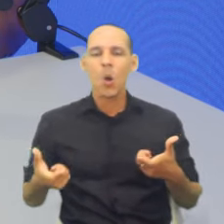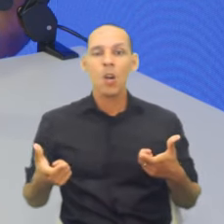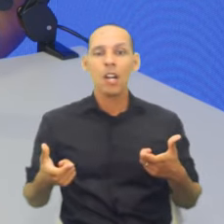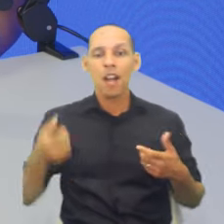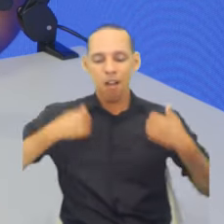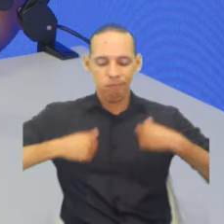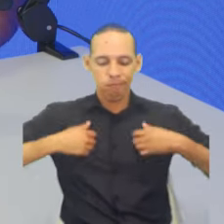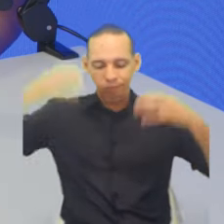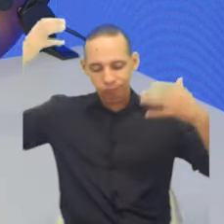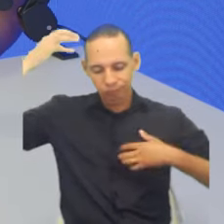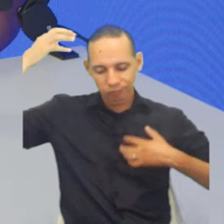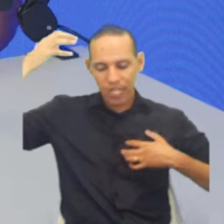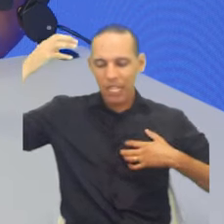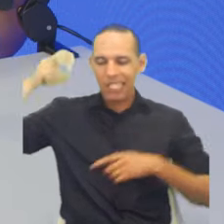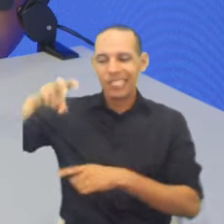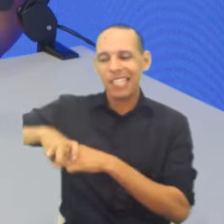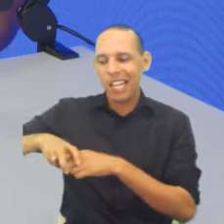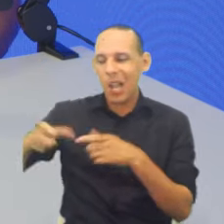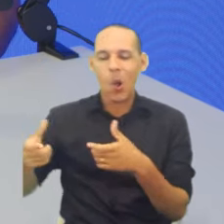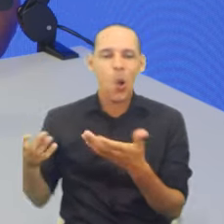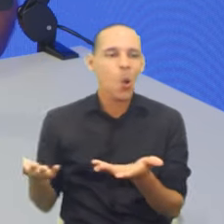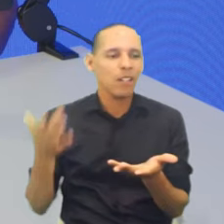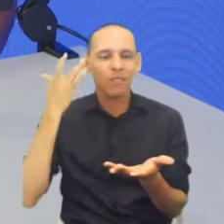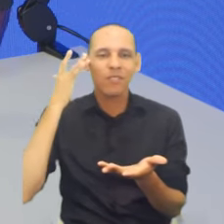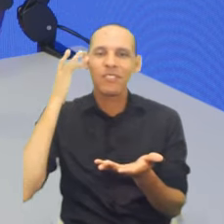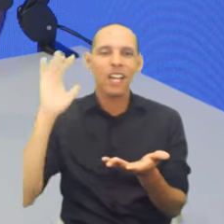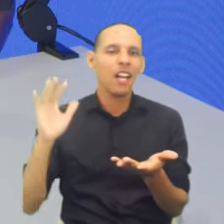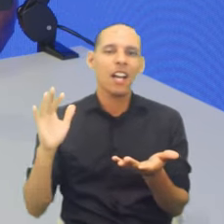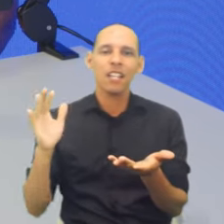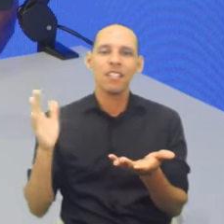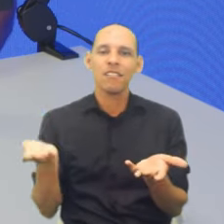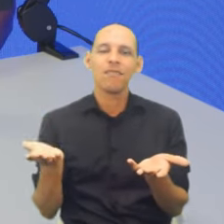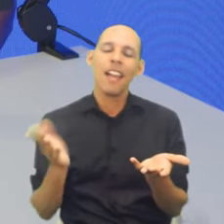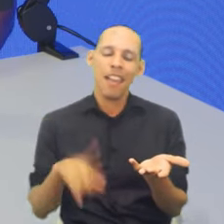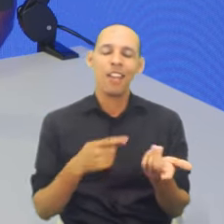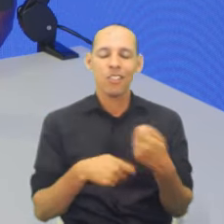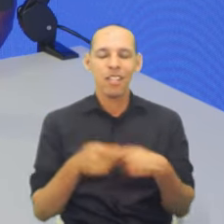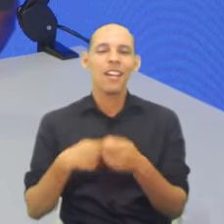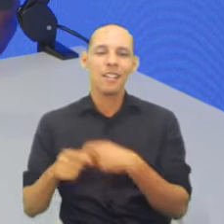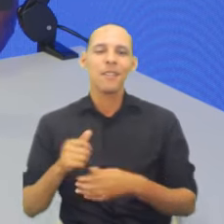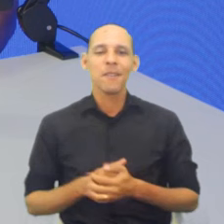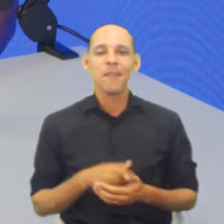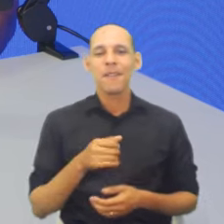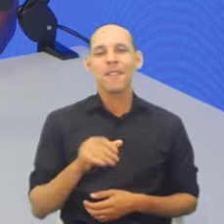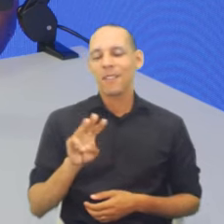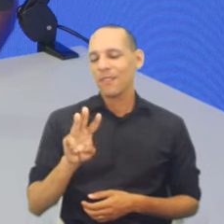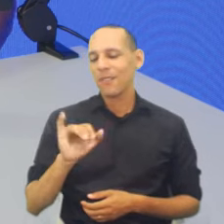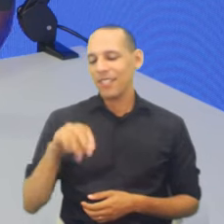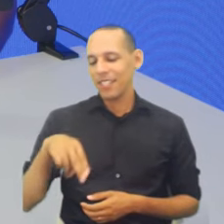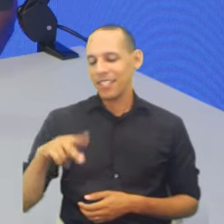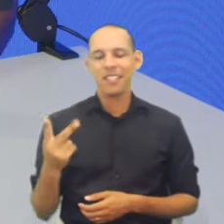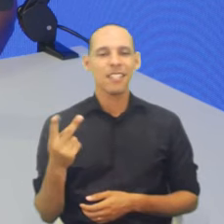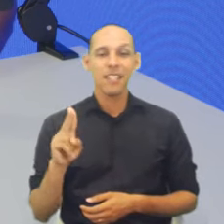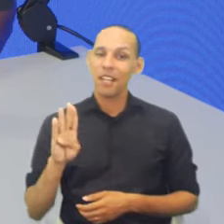gente não sabe aonde comprar aquele banquinho Qual que é o banquinho ideal Então esse é o grande negócio da um stock da desculpa o in Hub